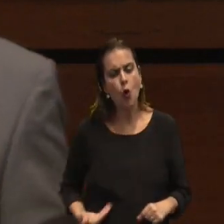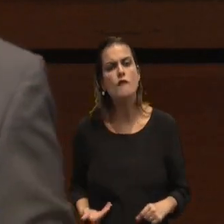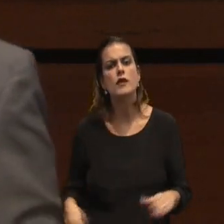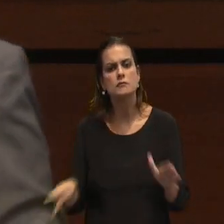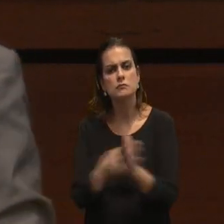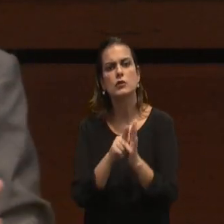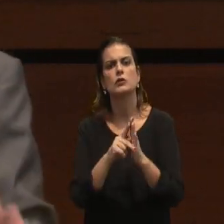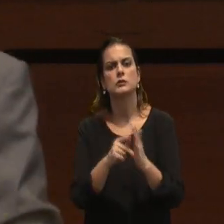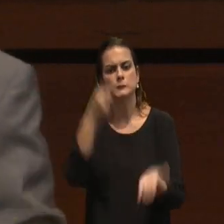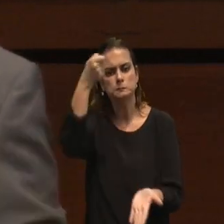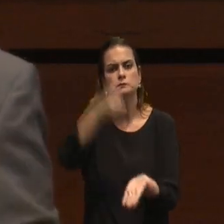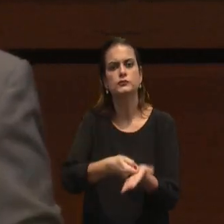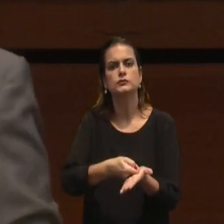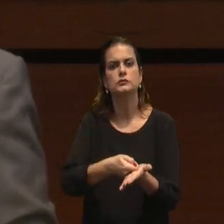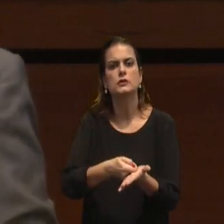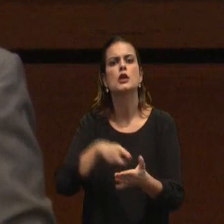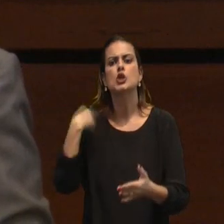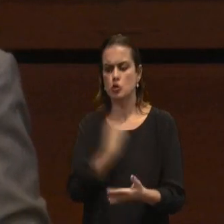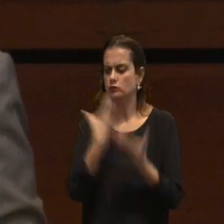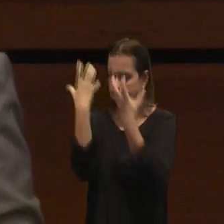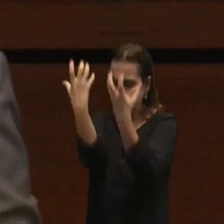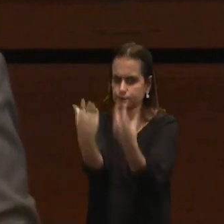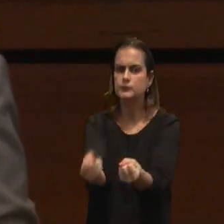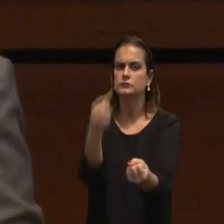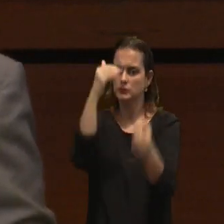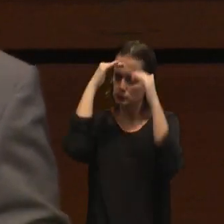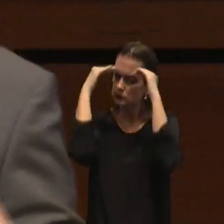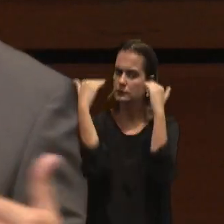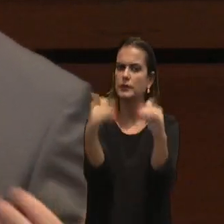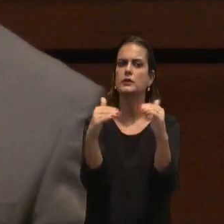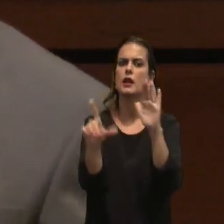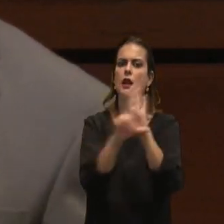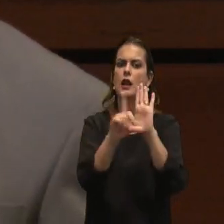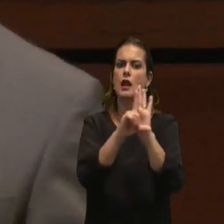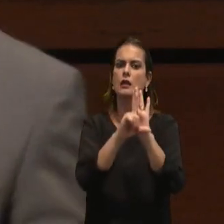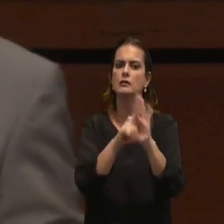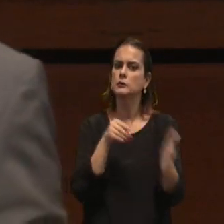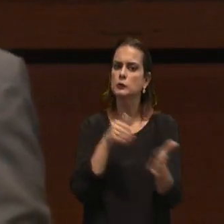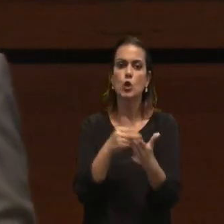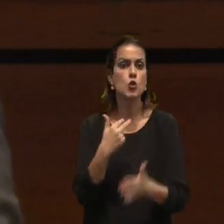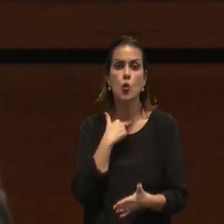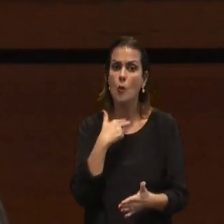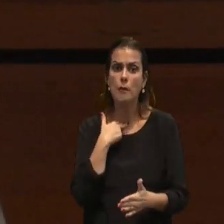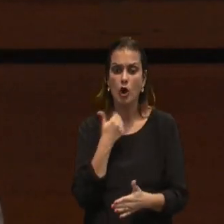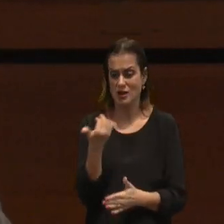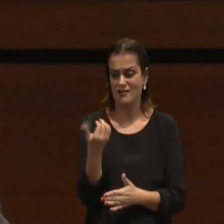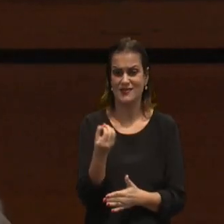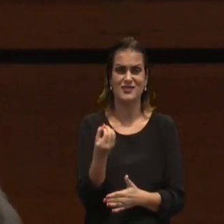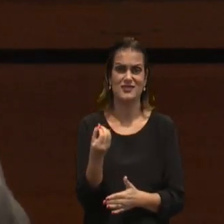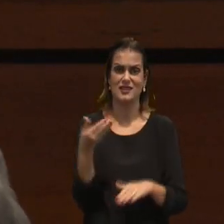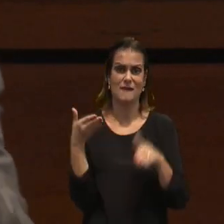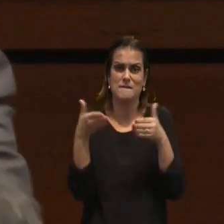Distrito Federal, que nós iremos acatar. Esta limitação das atividades físicas